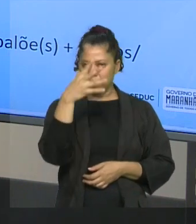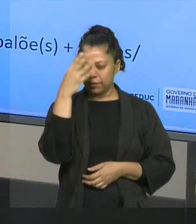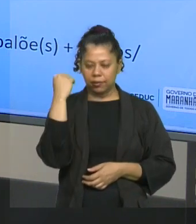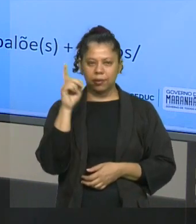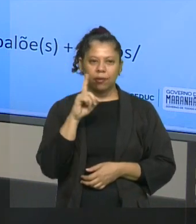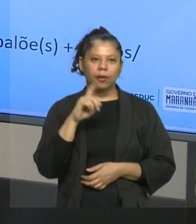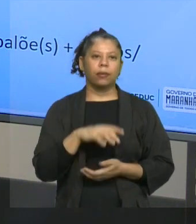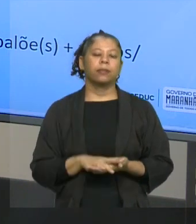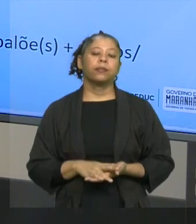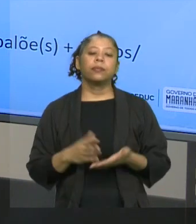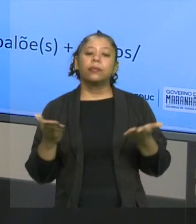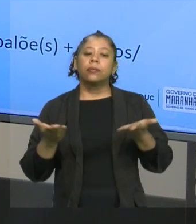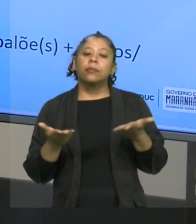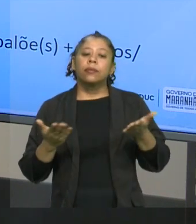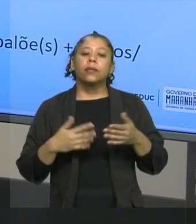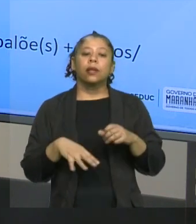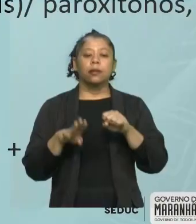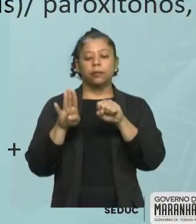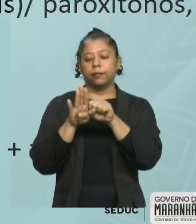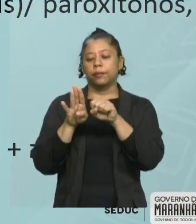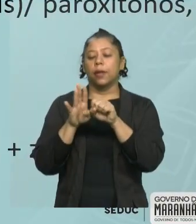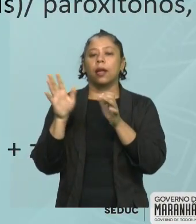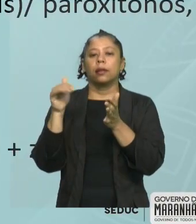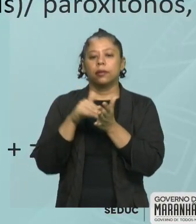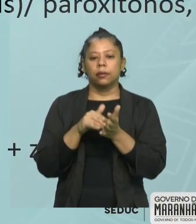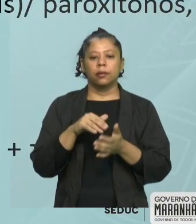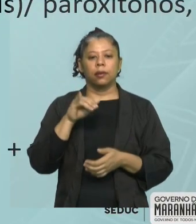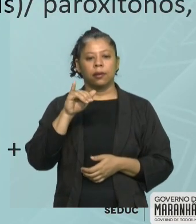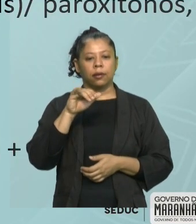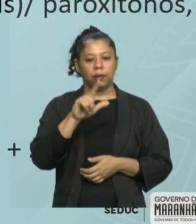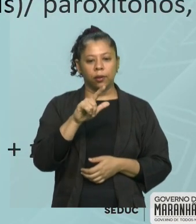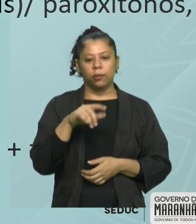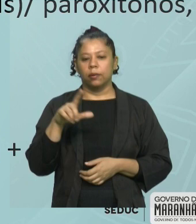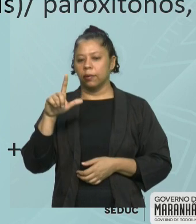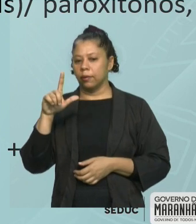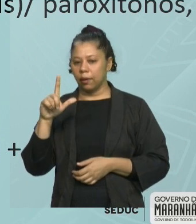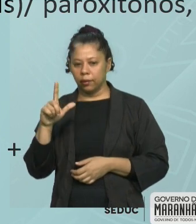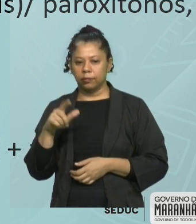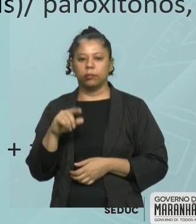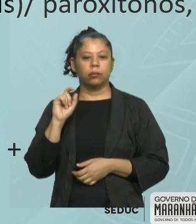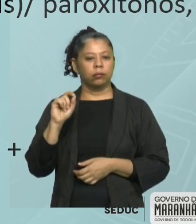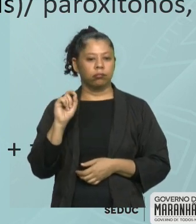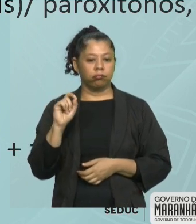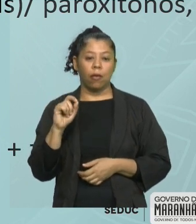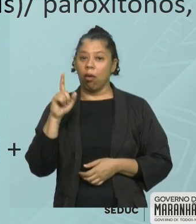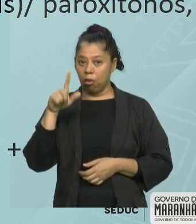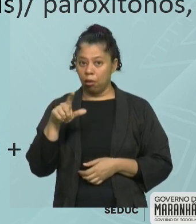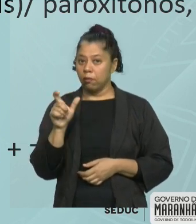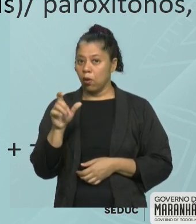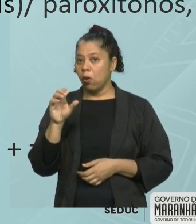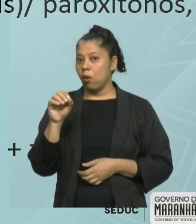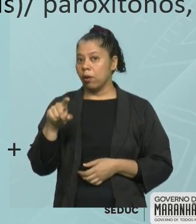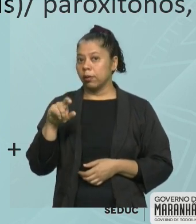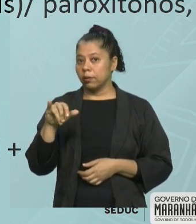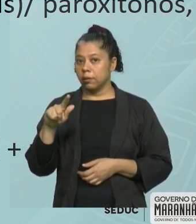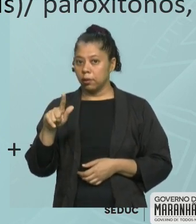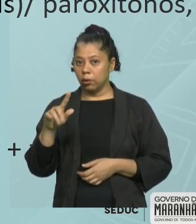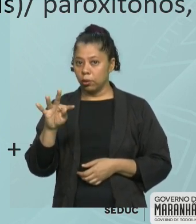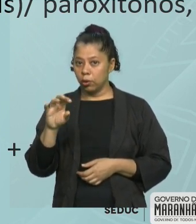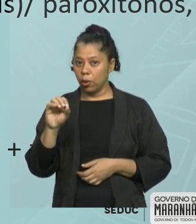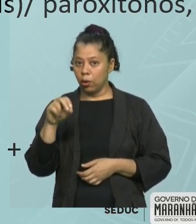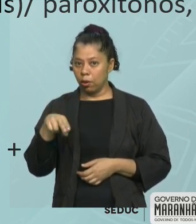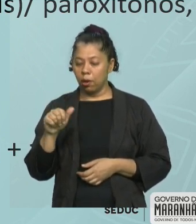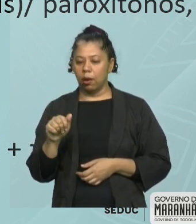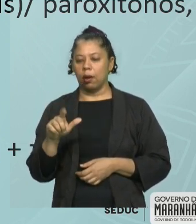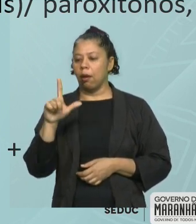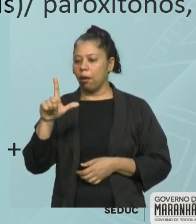Substantivos terminados em -iu e -ele, desde que sejam oxítonos, trocam o -l